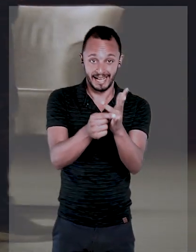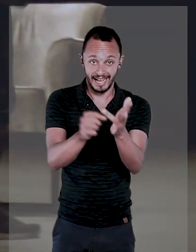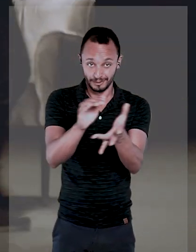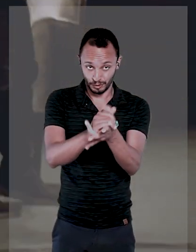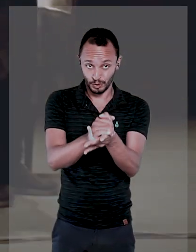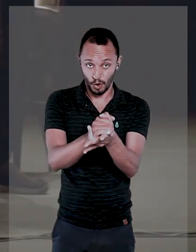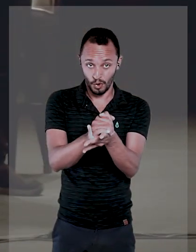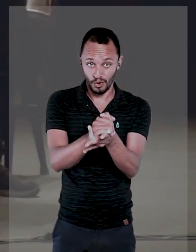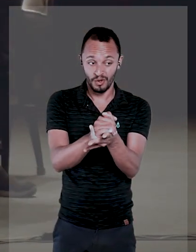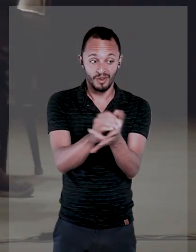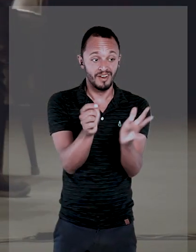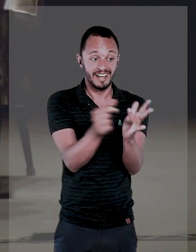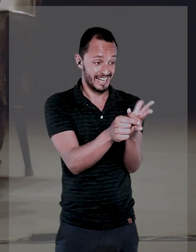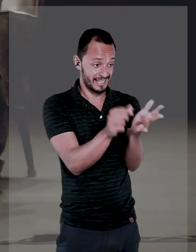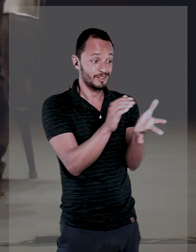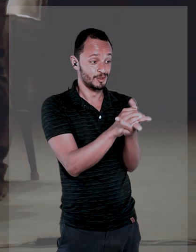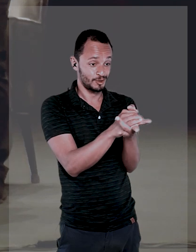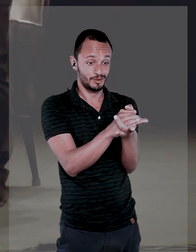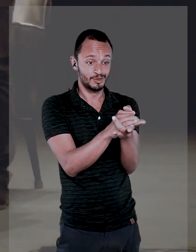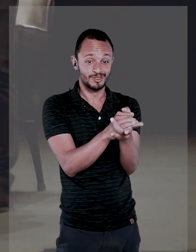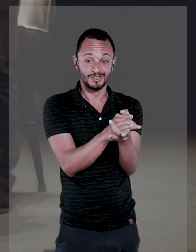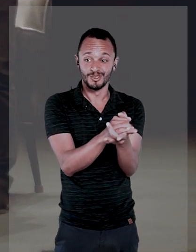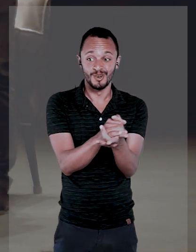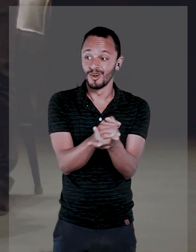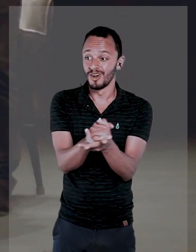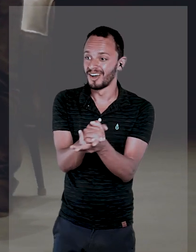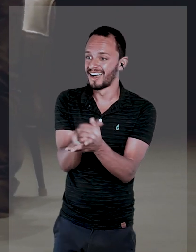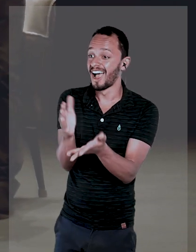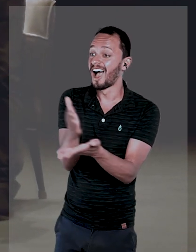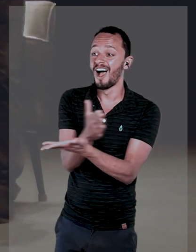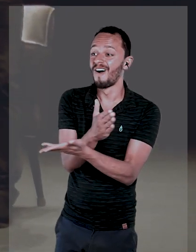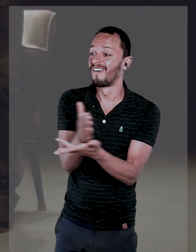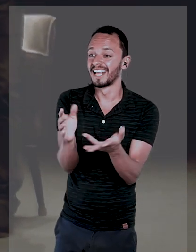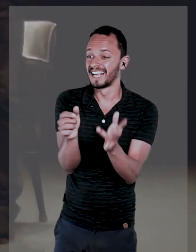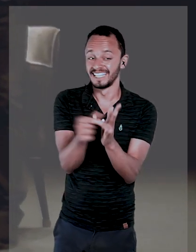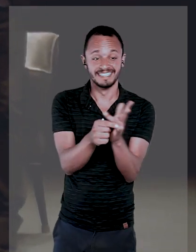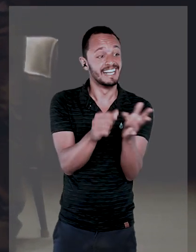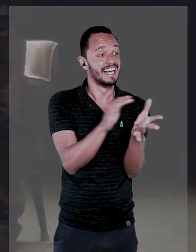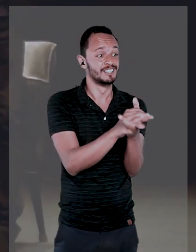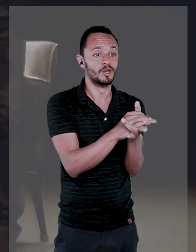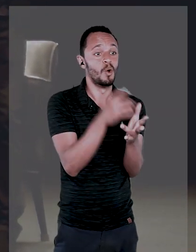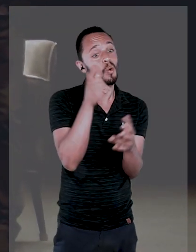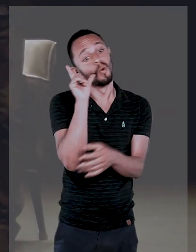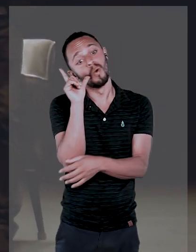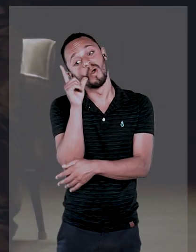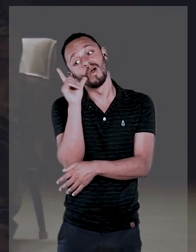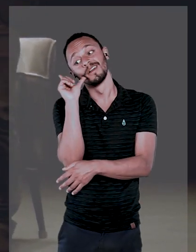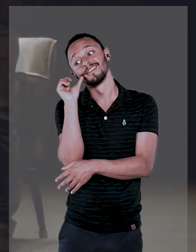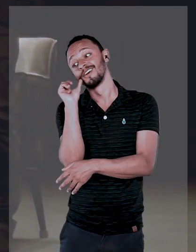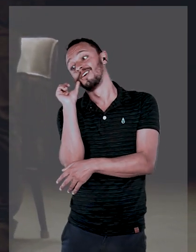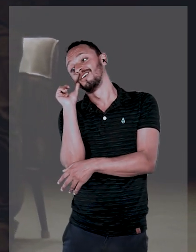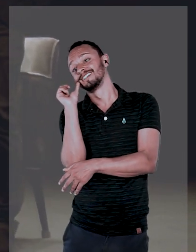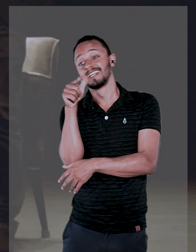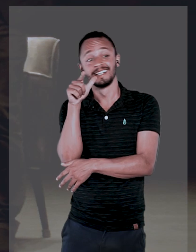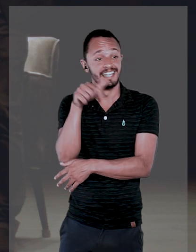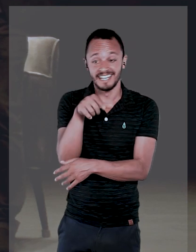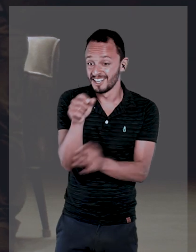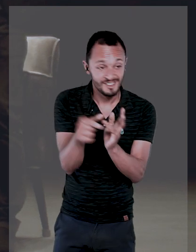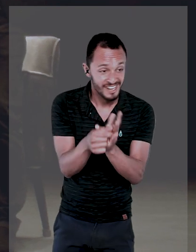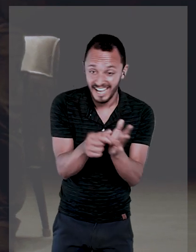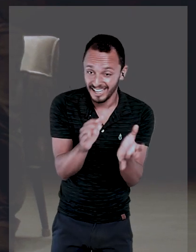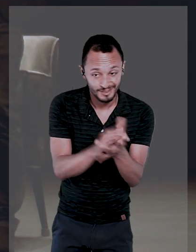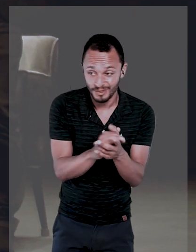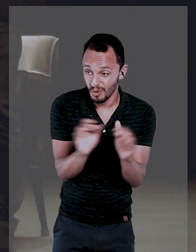Agora, alguém casou essa semana? Essa semana casou? Assim, essa semana,